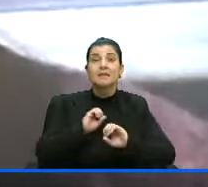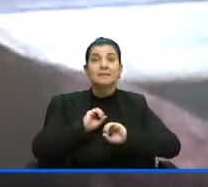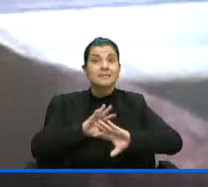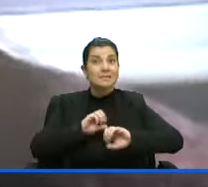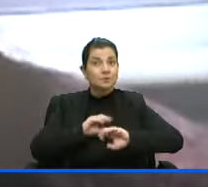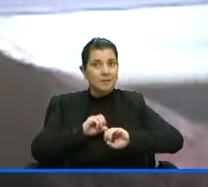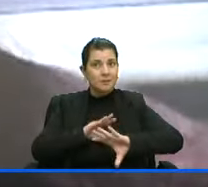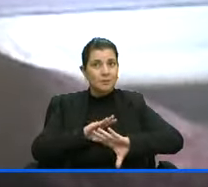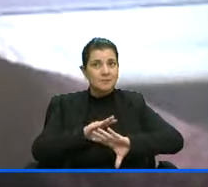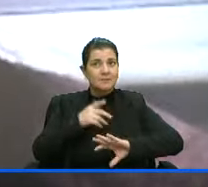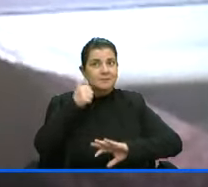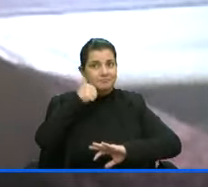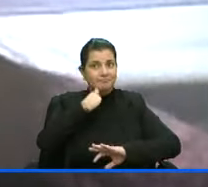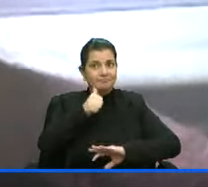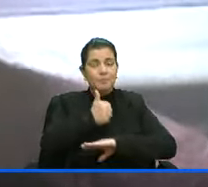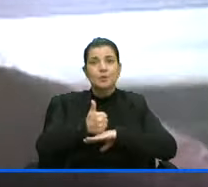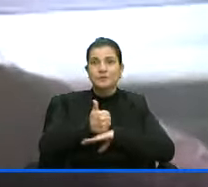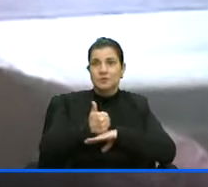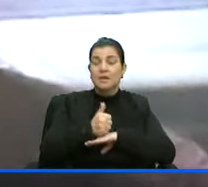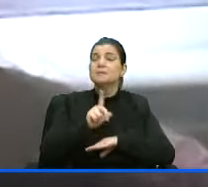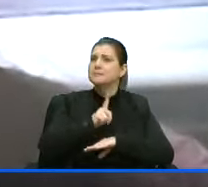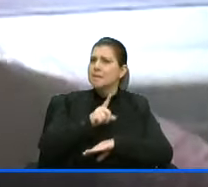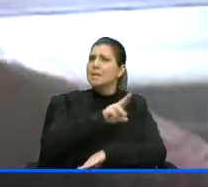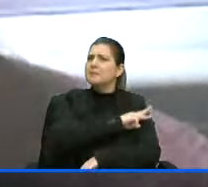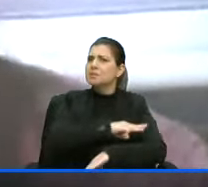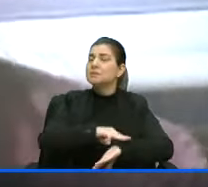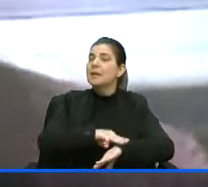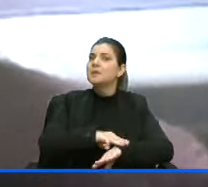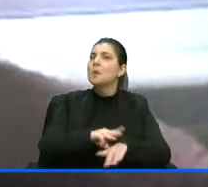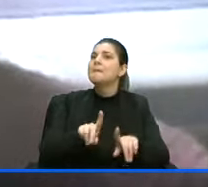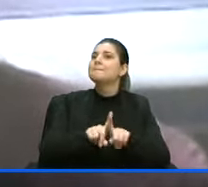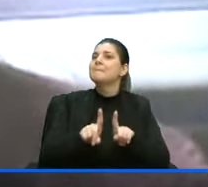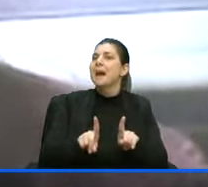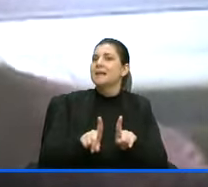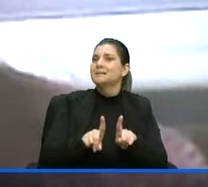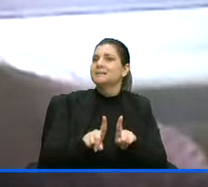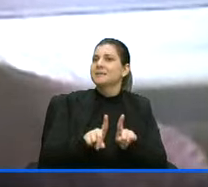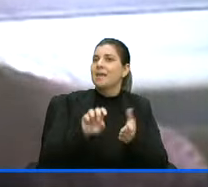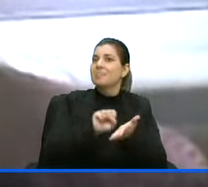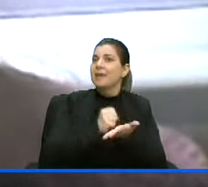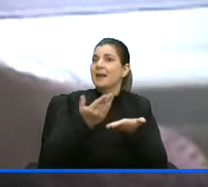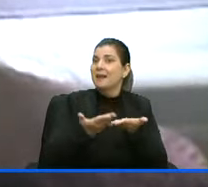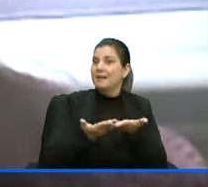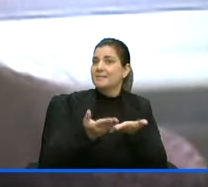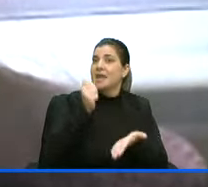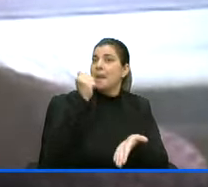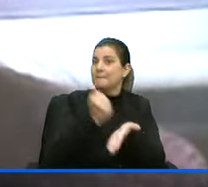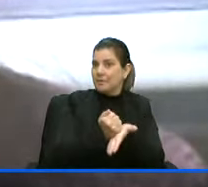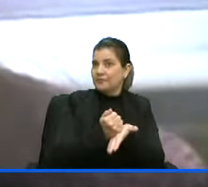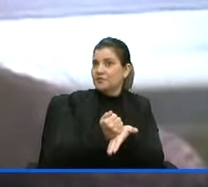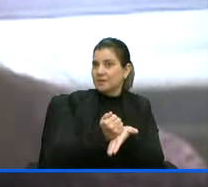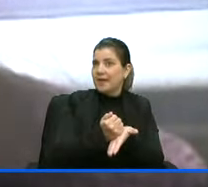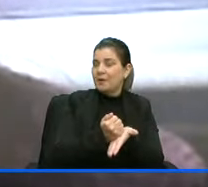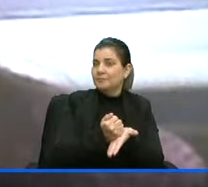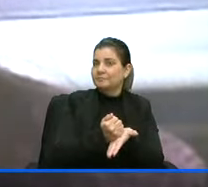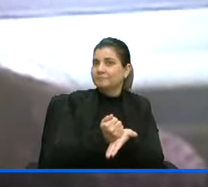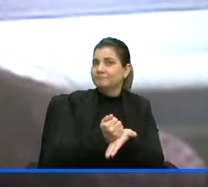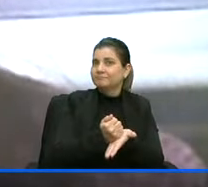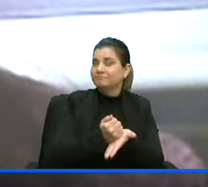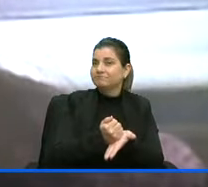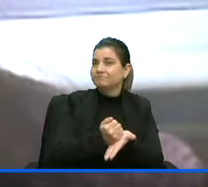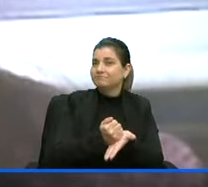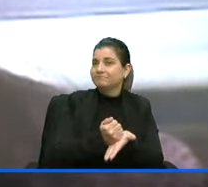até tem magistério, a maioria não são todas. Mas a carteira, o que me diz se ela é professora ou não, é a carteira profissional